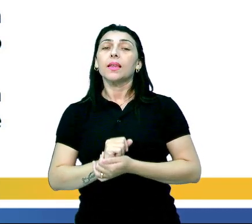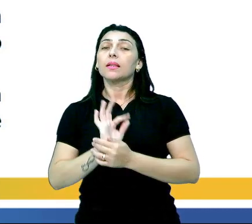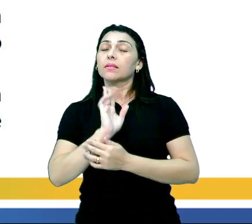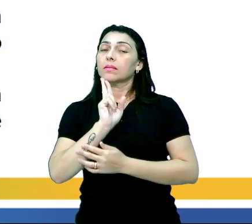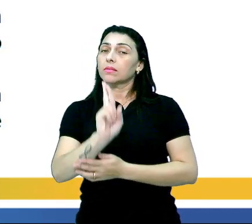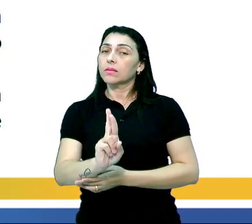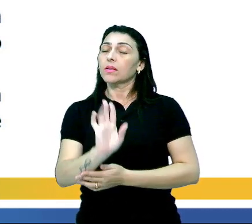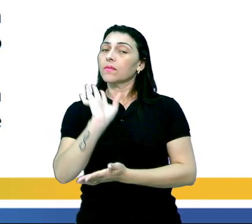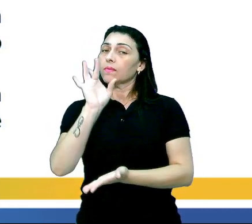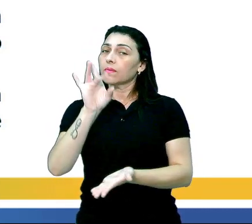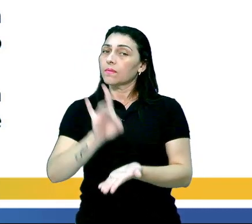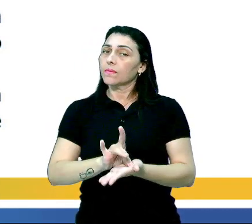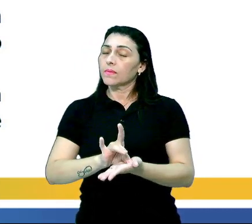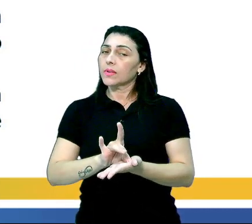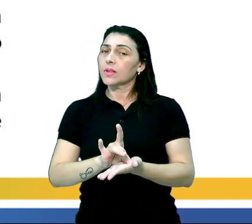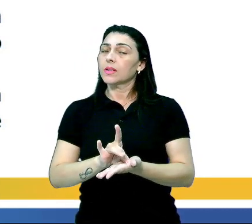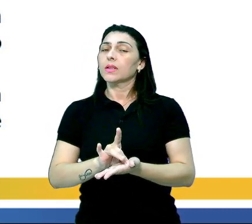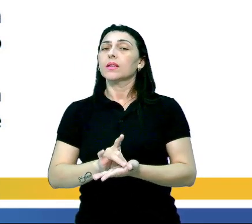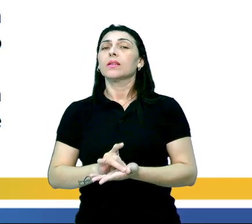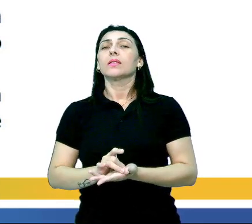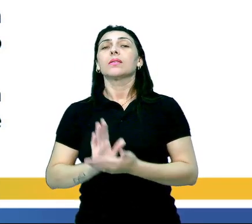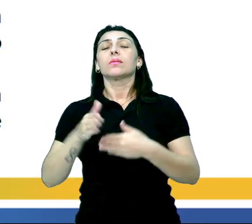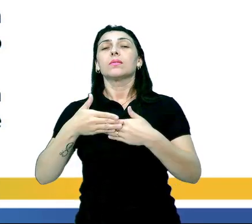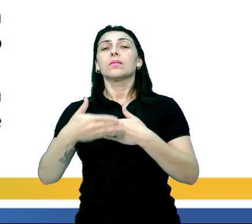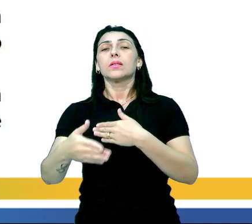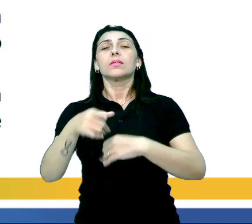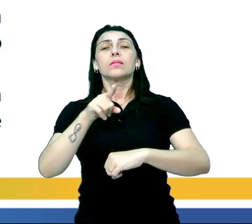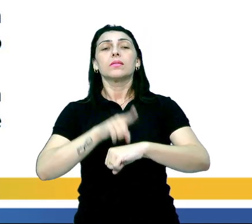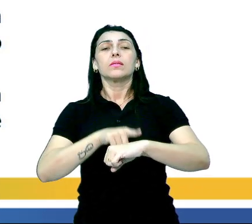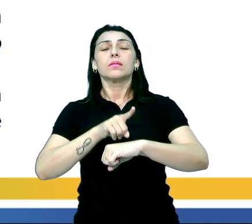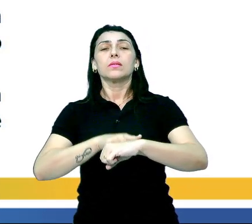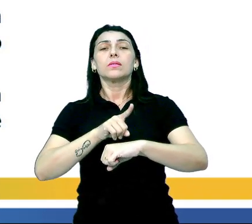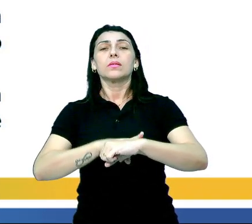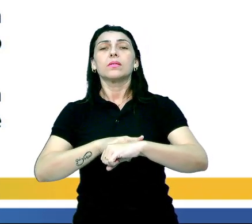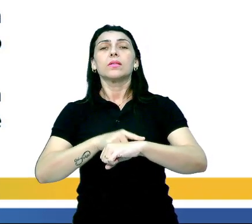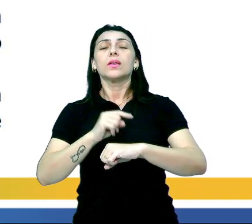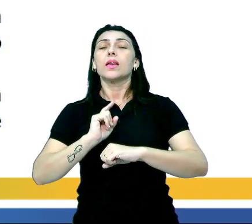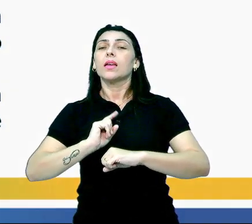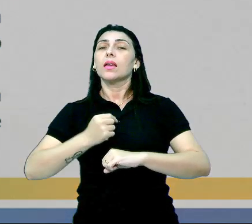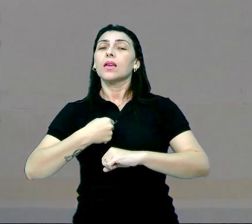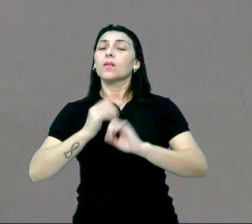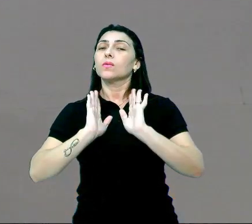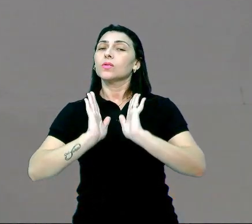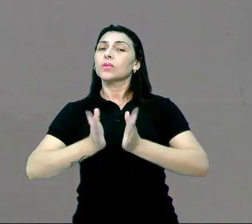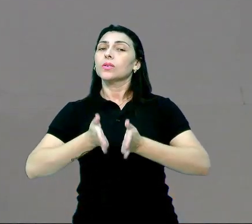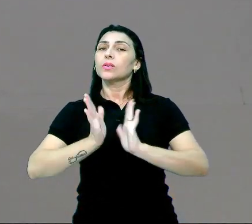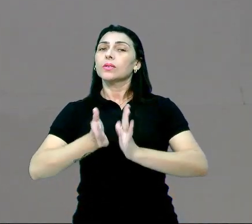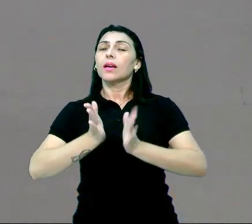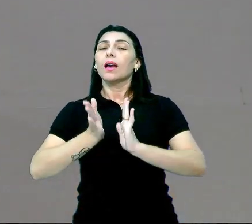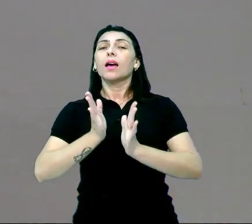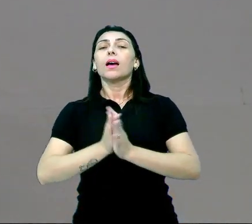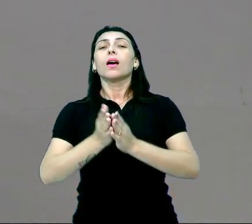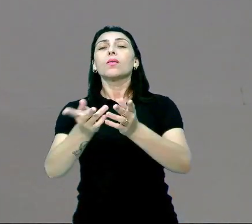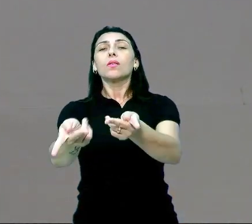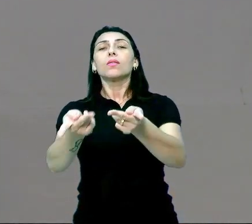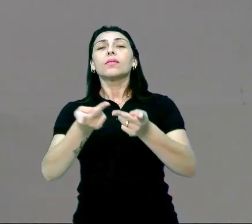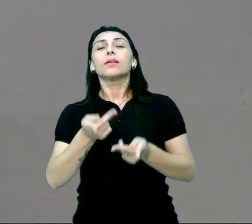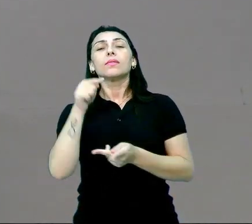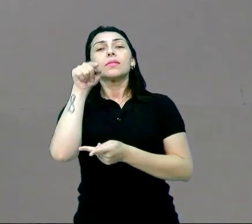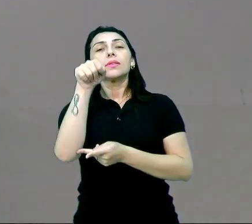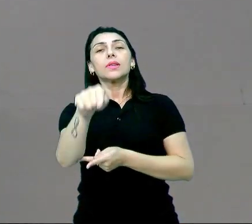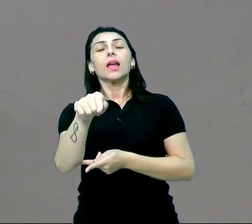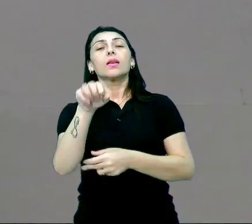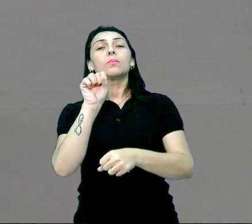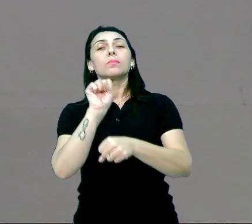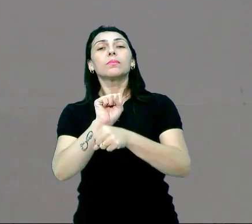a resposta verdadeira e, a partir desse momento, eu já passo a convidar vocês